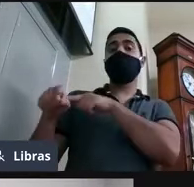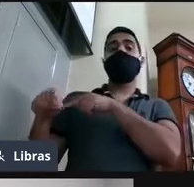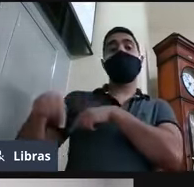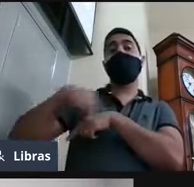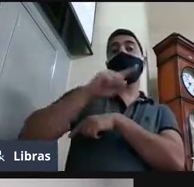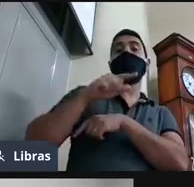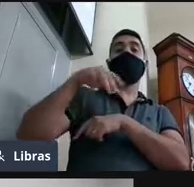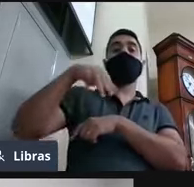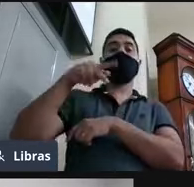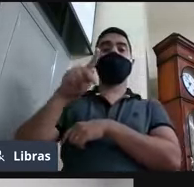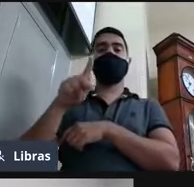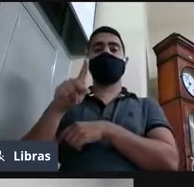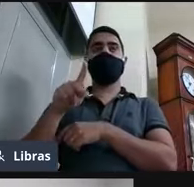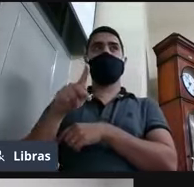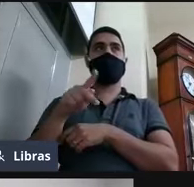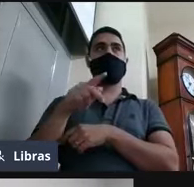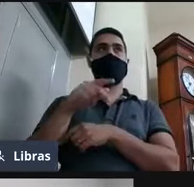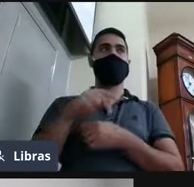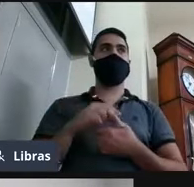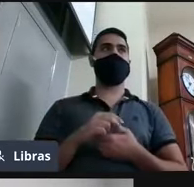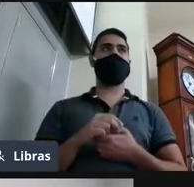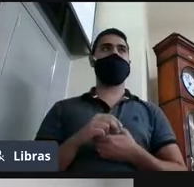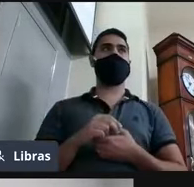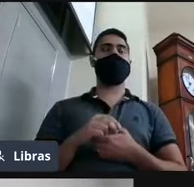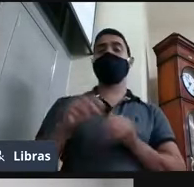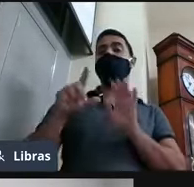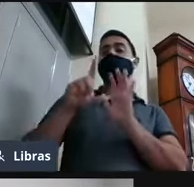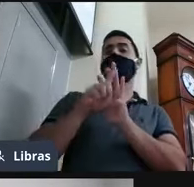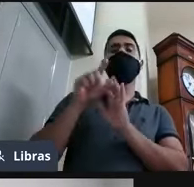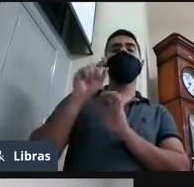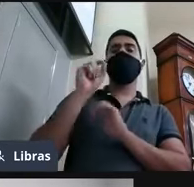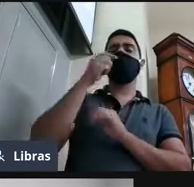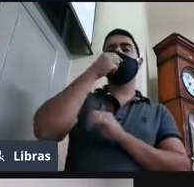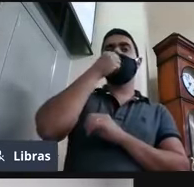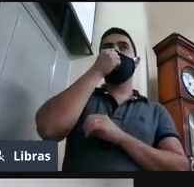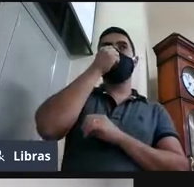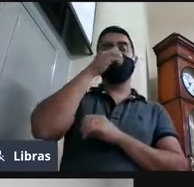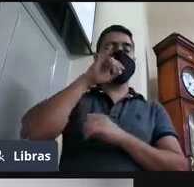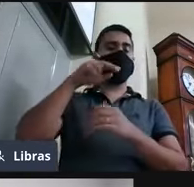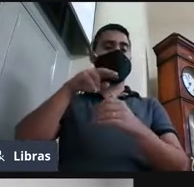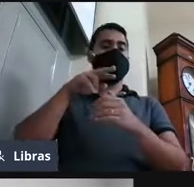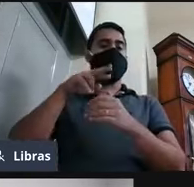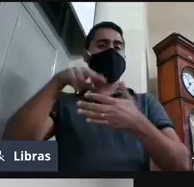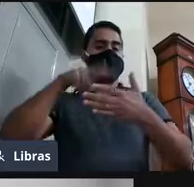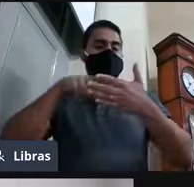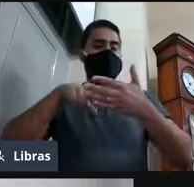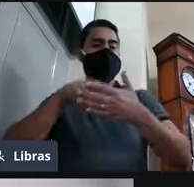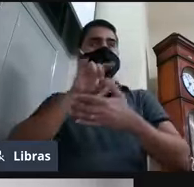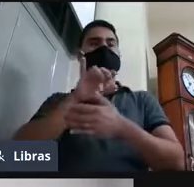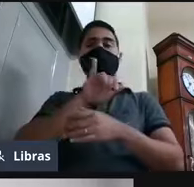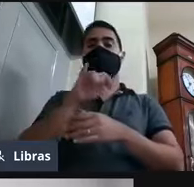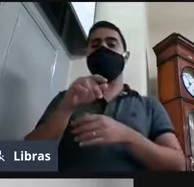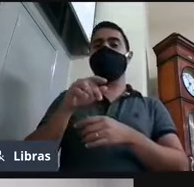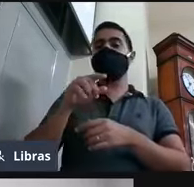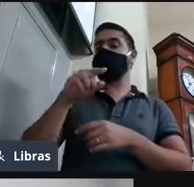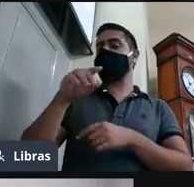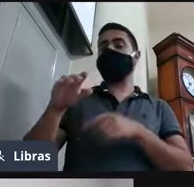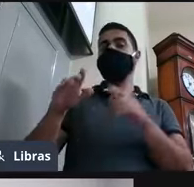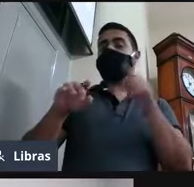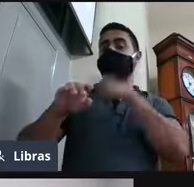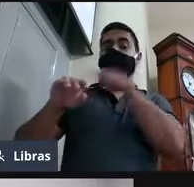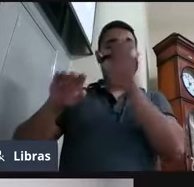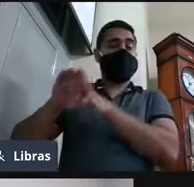Ministério Público para os fins do direito. Então, a Lei Orgânica Municipal se sobrepõe ao regimento interno. Só se for rejeitada que será